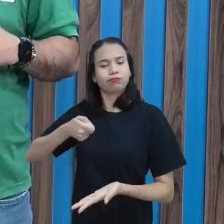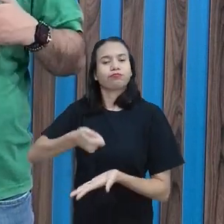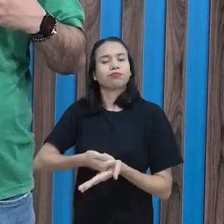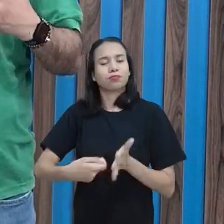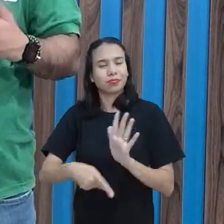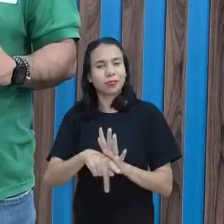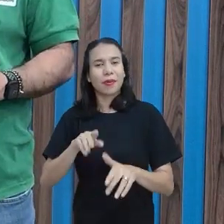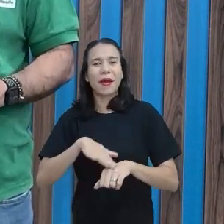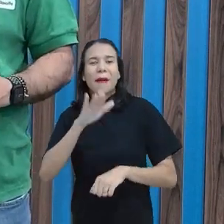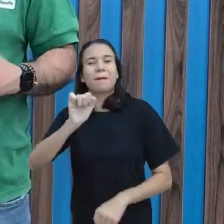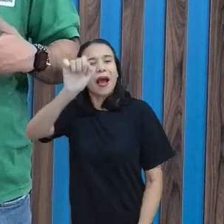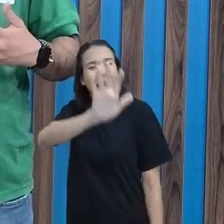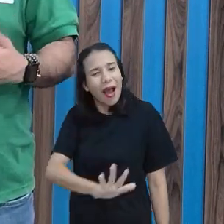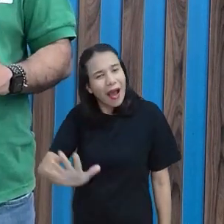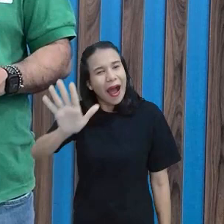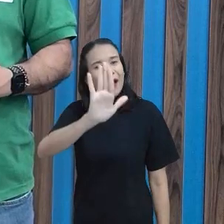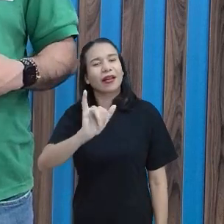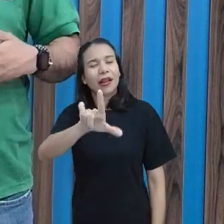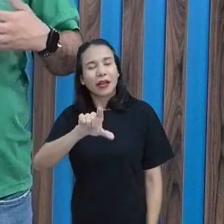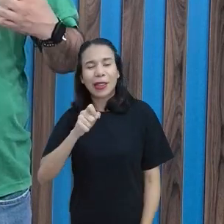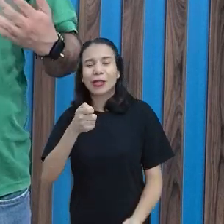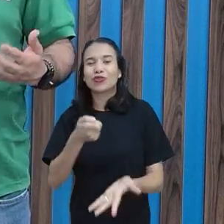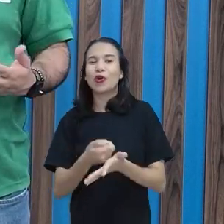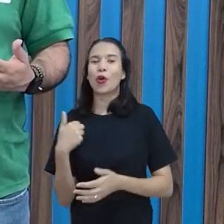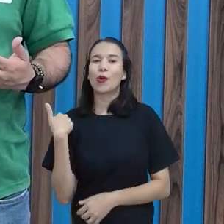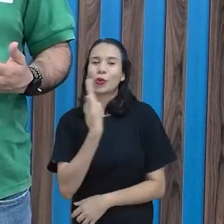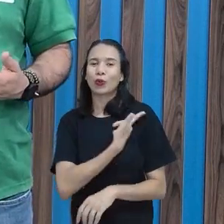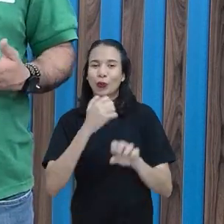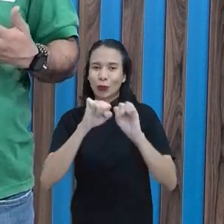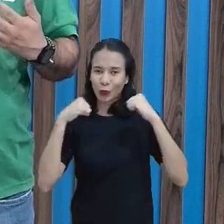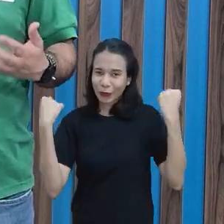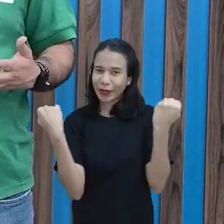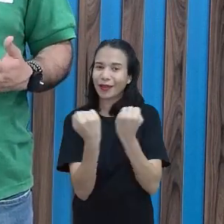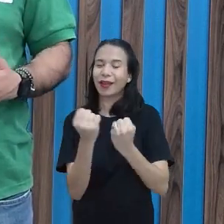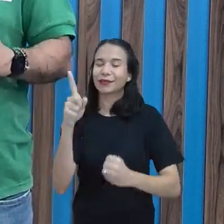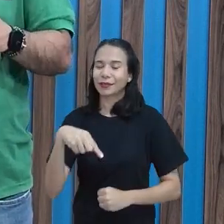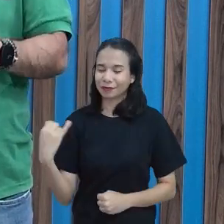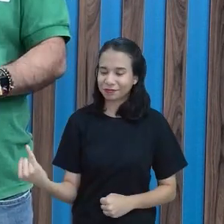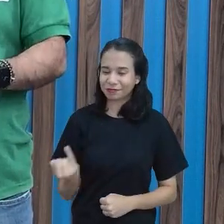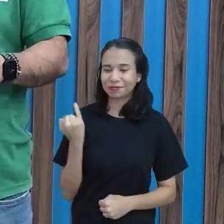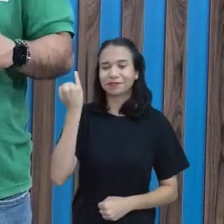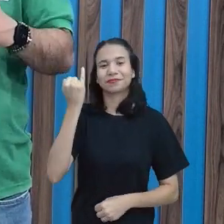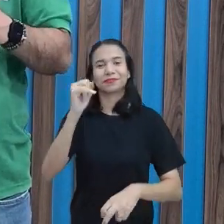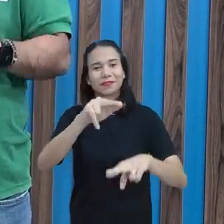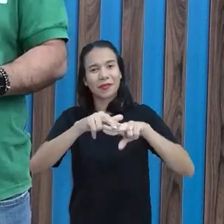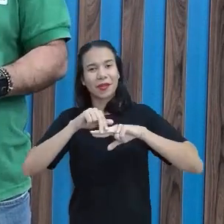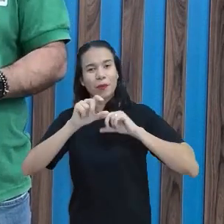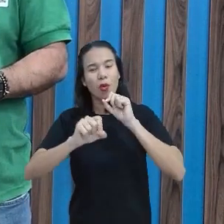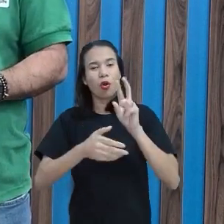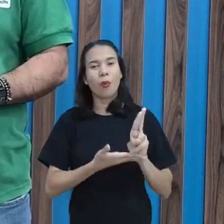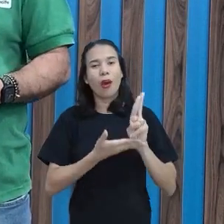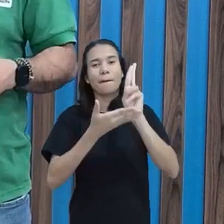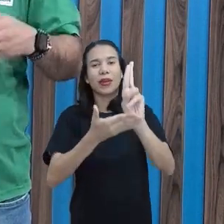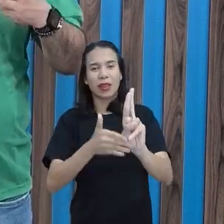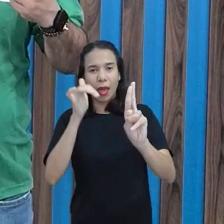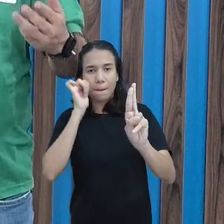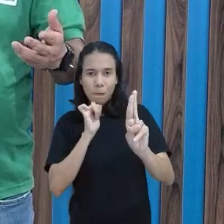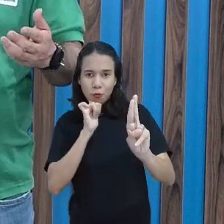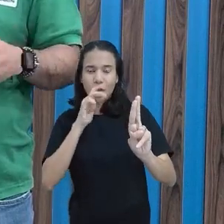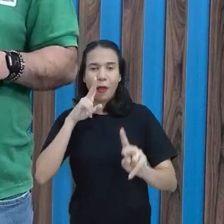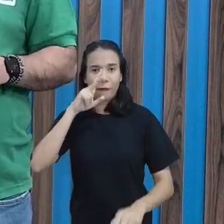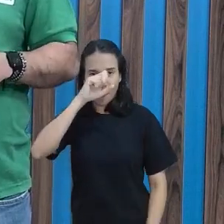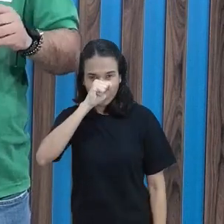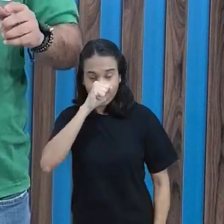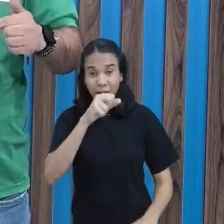cada vez mais espaços decisivos na nossa sociedade. Isso é muito bom pela questão da representatividade. E